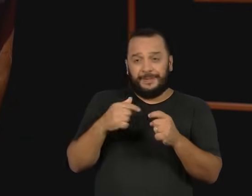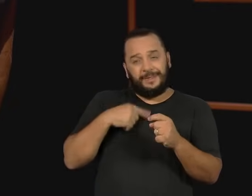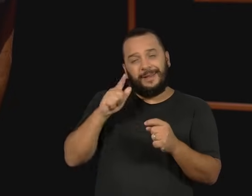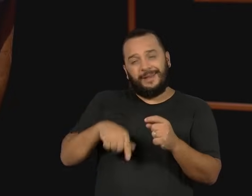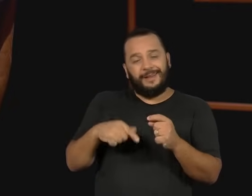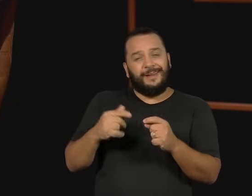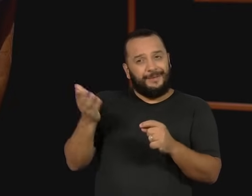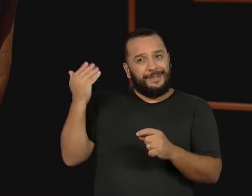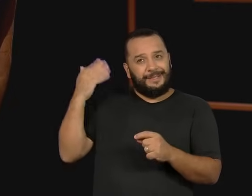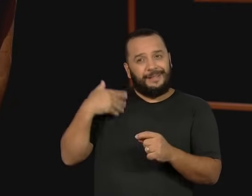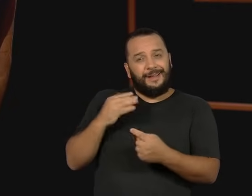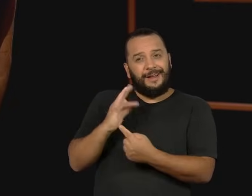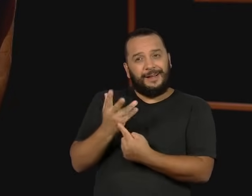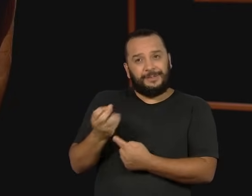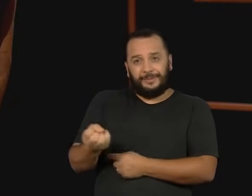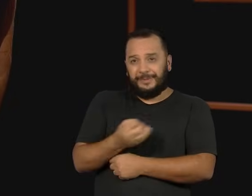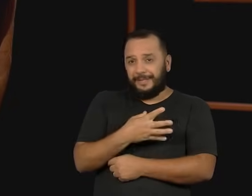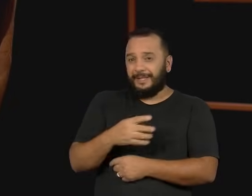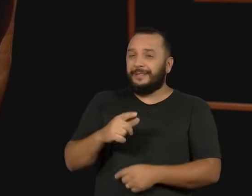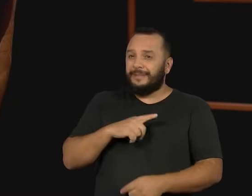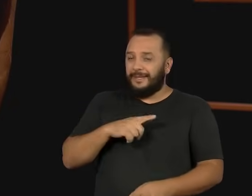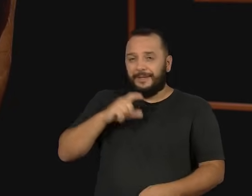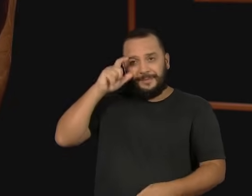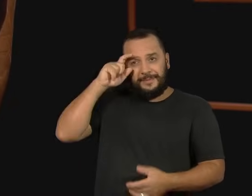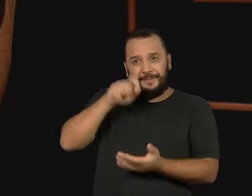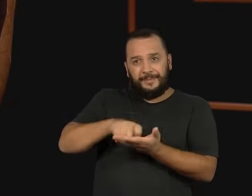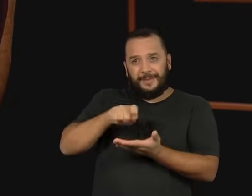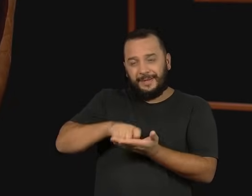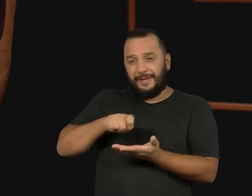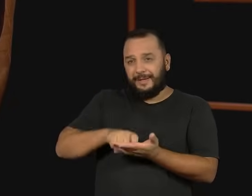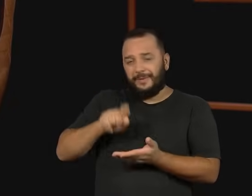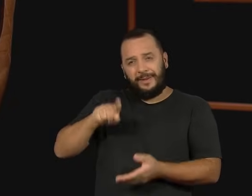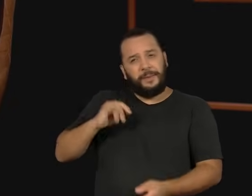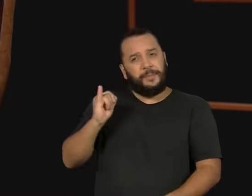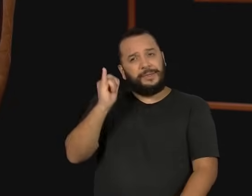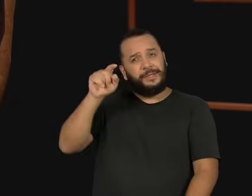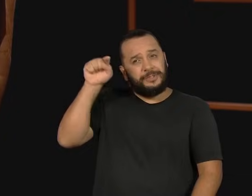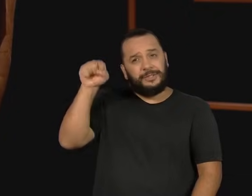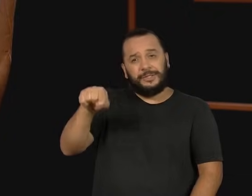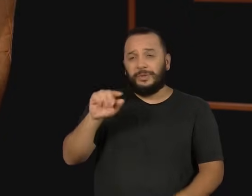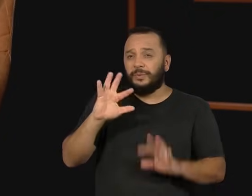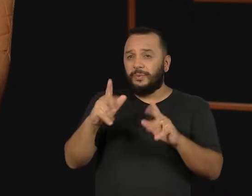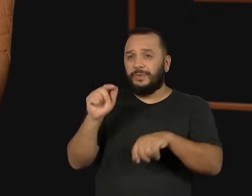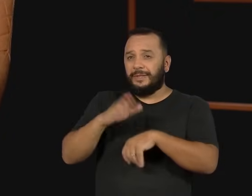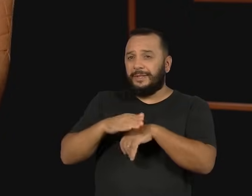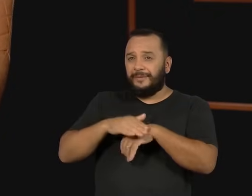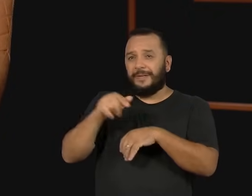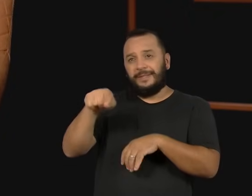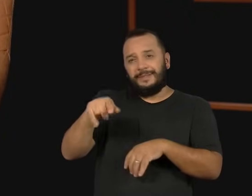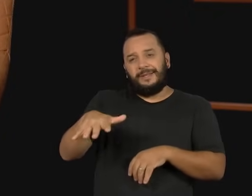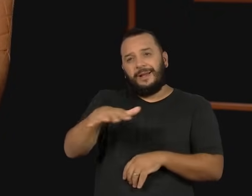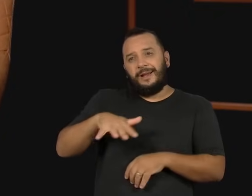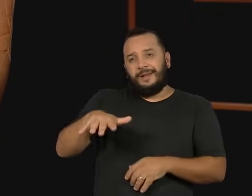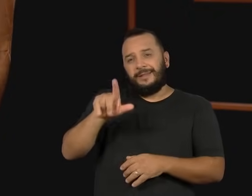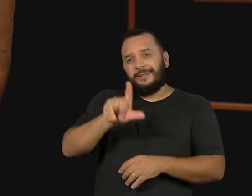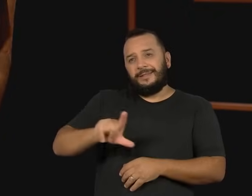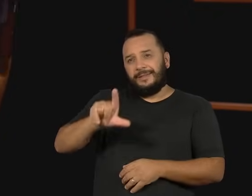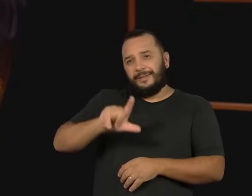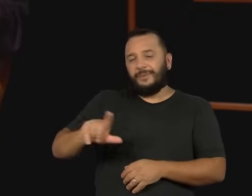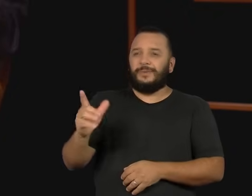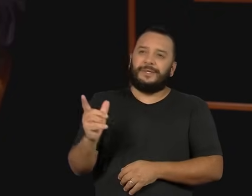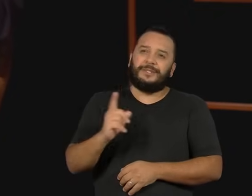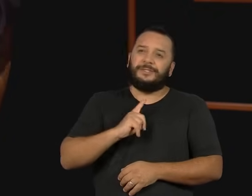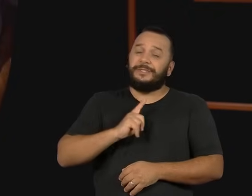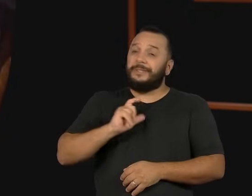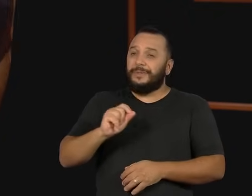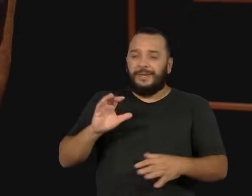e o Mário de Andrade tem um papel fundamental nisso, ele que tudo que ele fez em literatura tinha